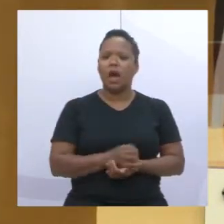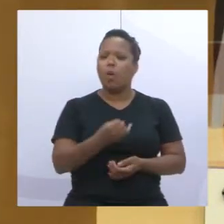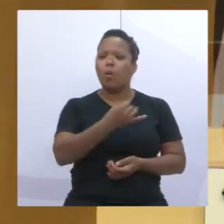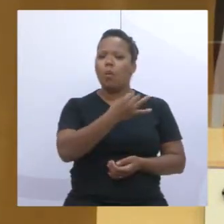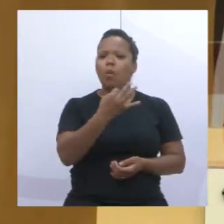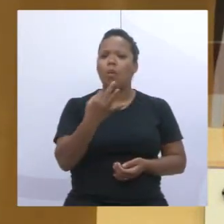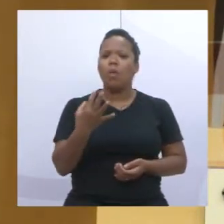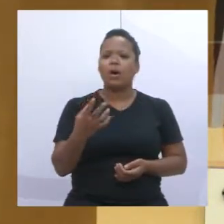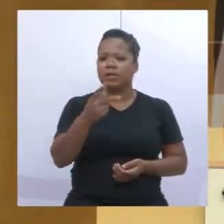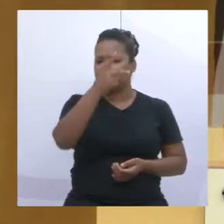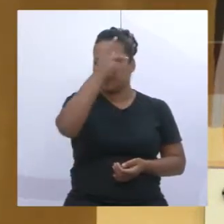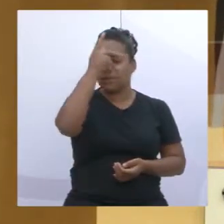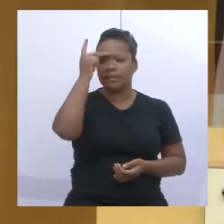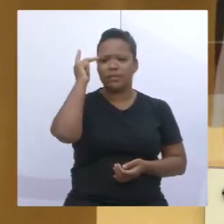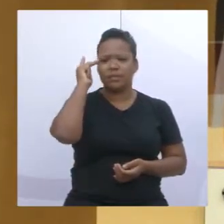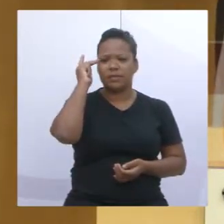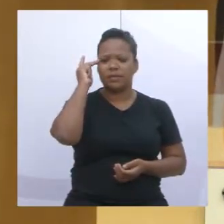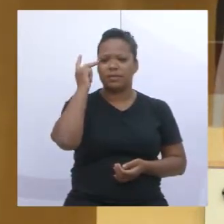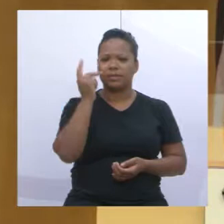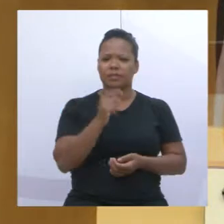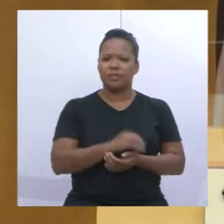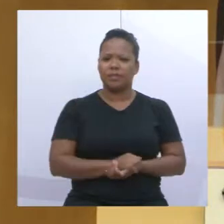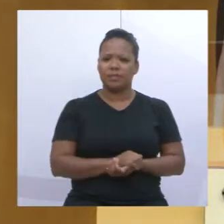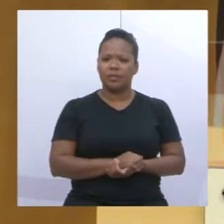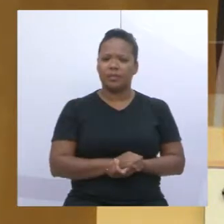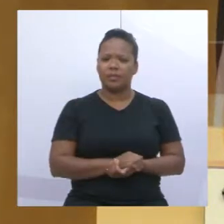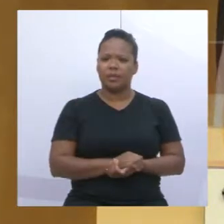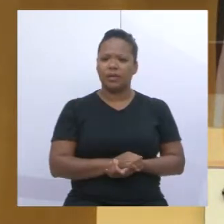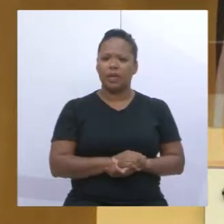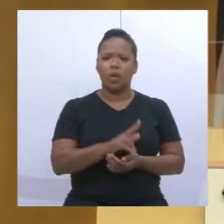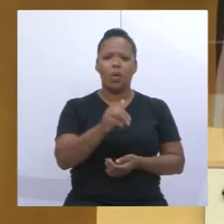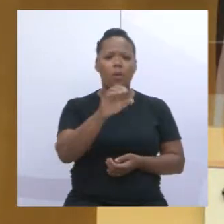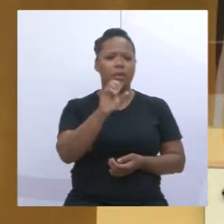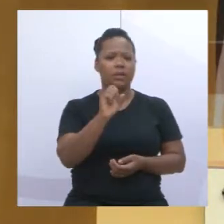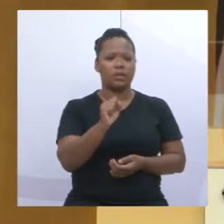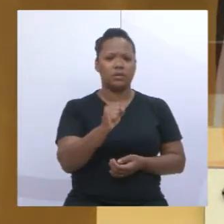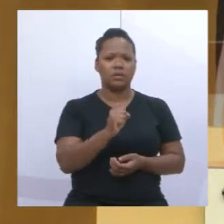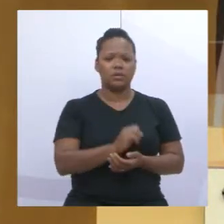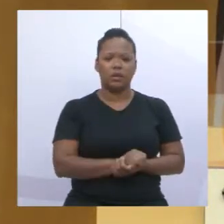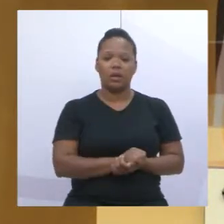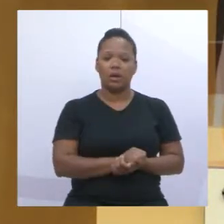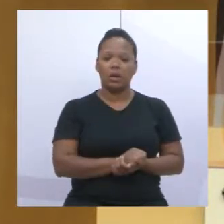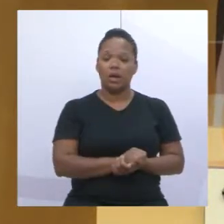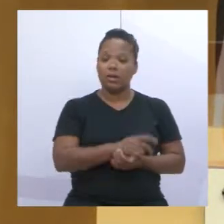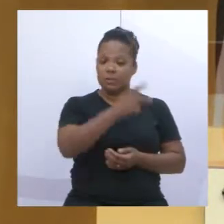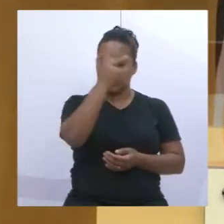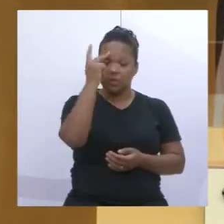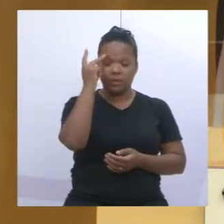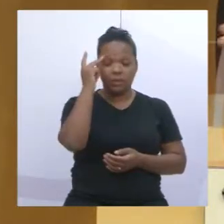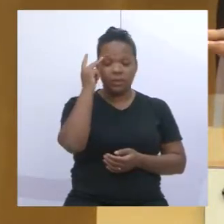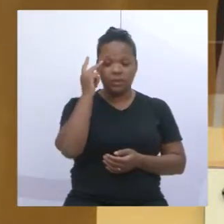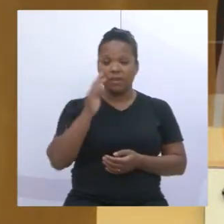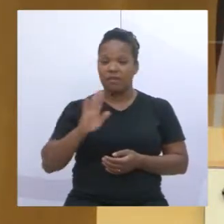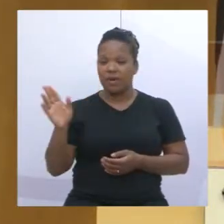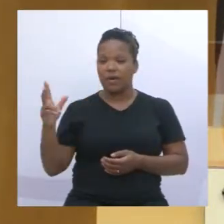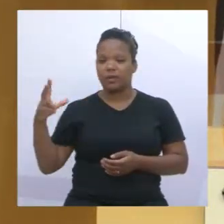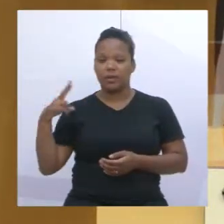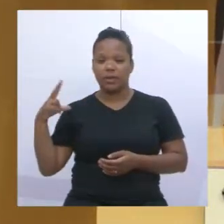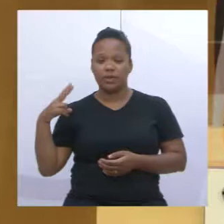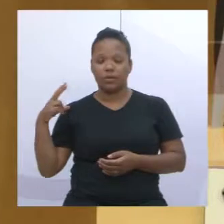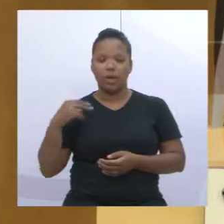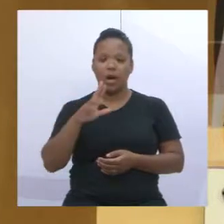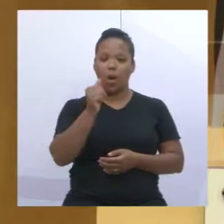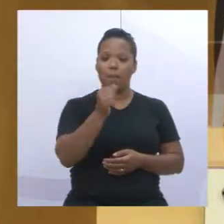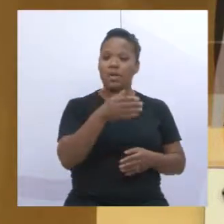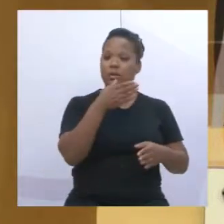quantas pessoas que não vai deixar de ir passar no postinho e vai aumentar o atendimento nosso. Então,